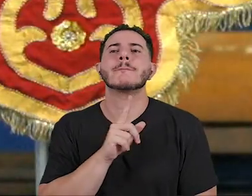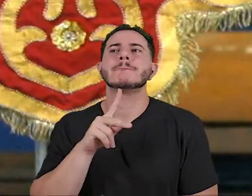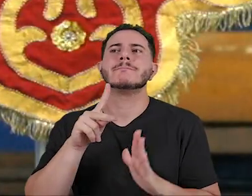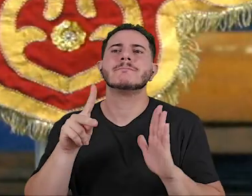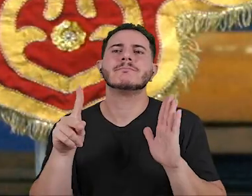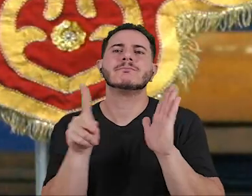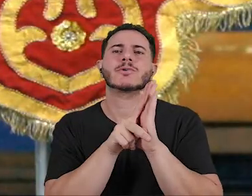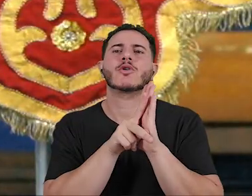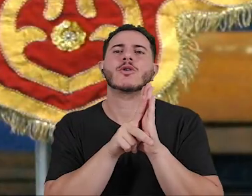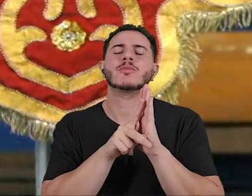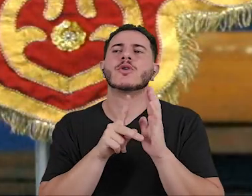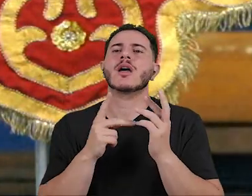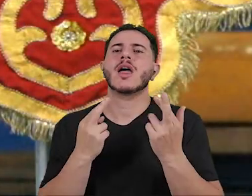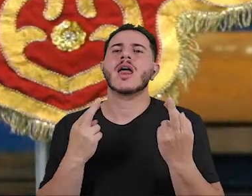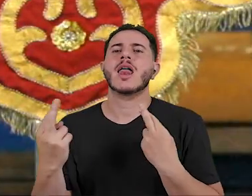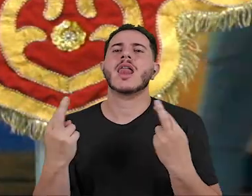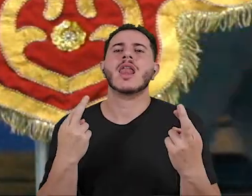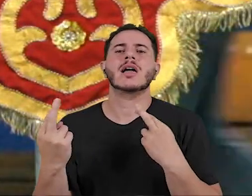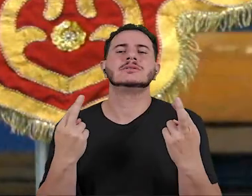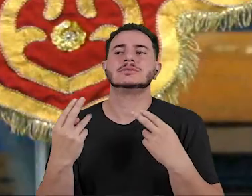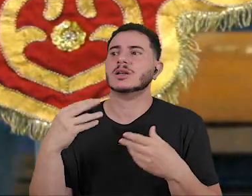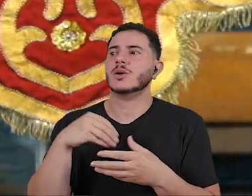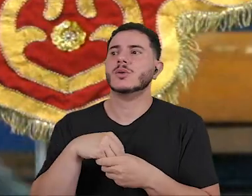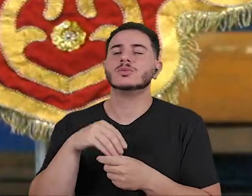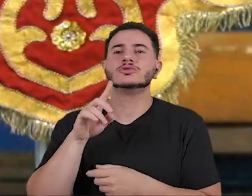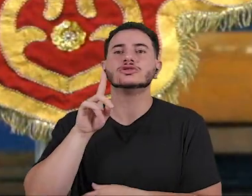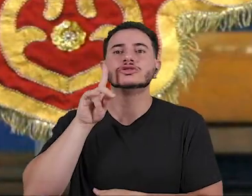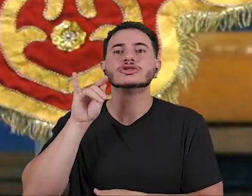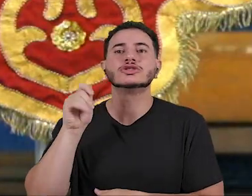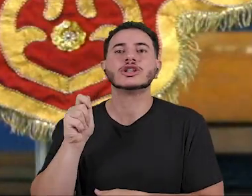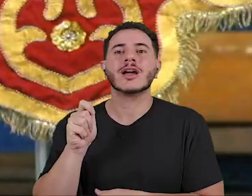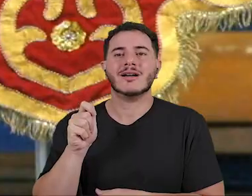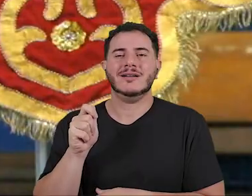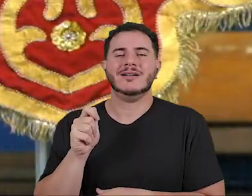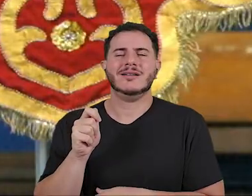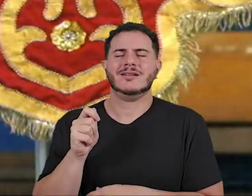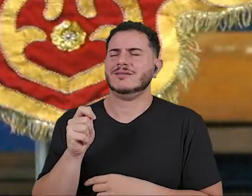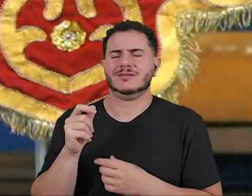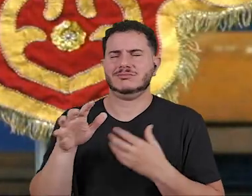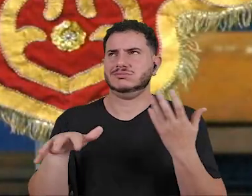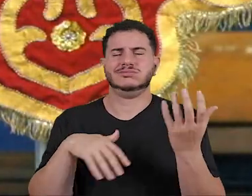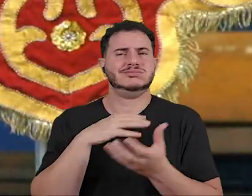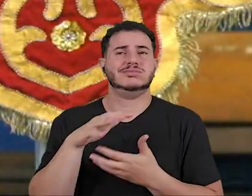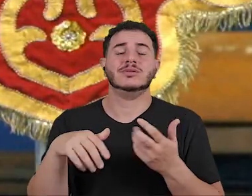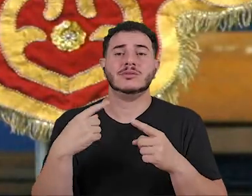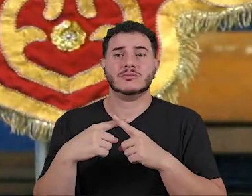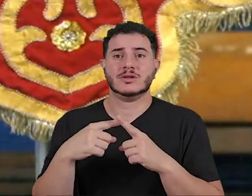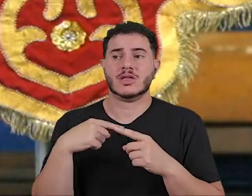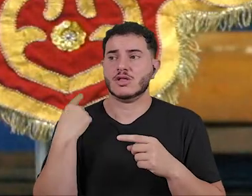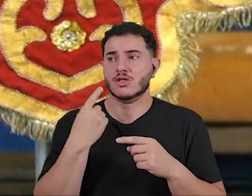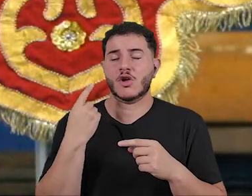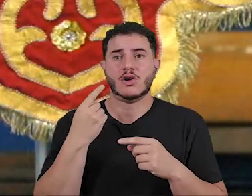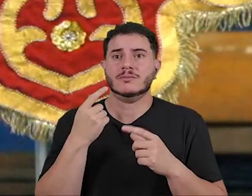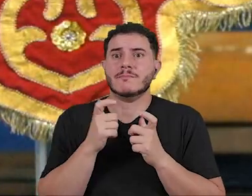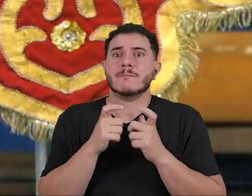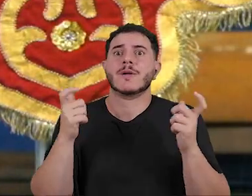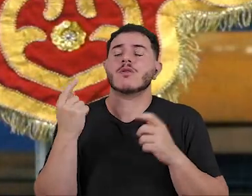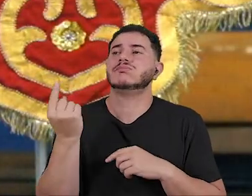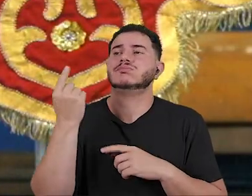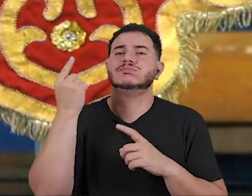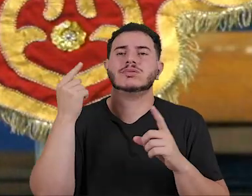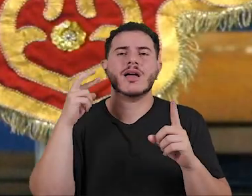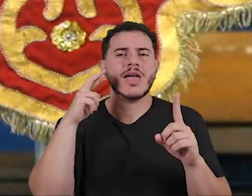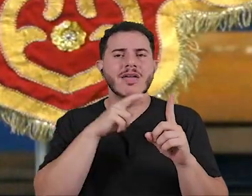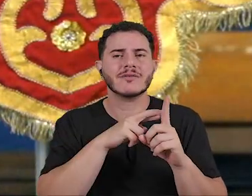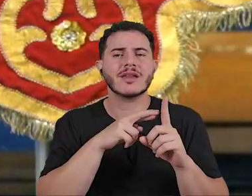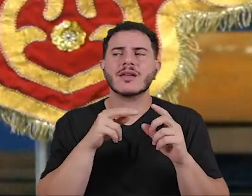muito louca, porque as maiores referências que nós temos em relação a povo isso, povo aquilo, é por causa dos portos de